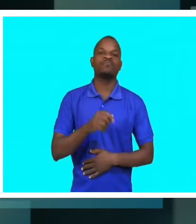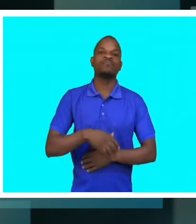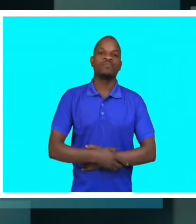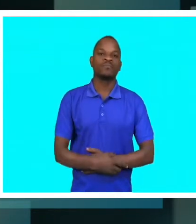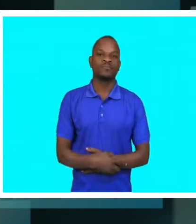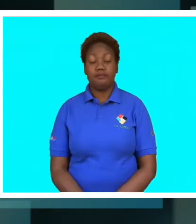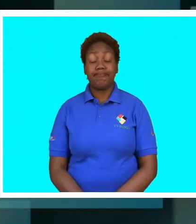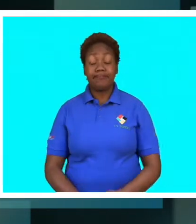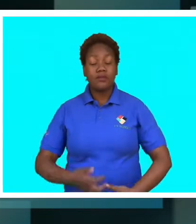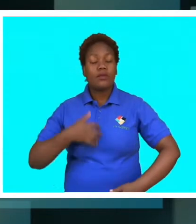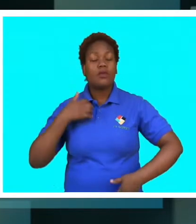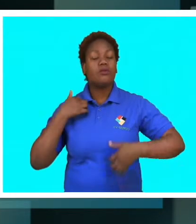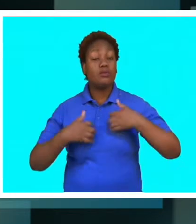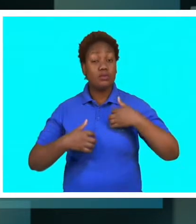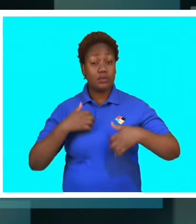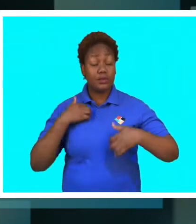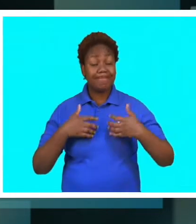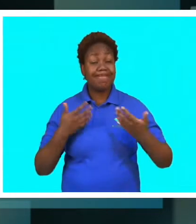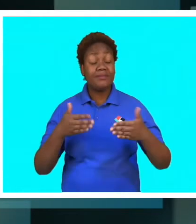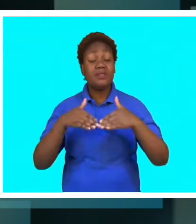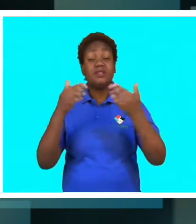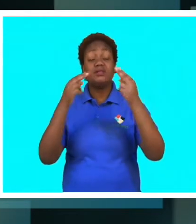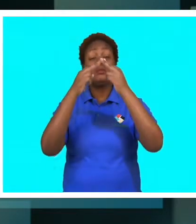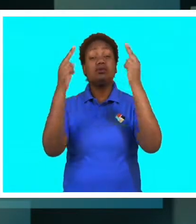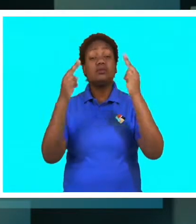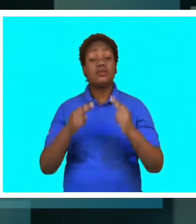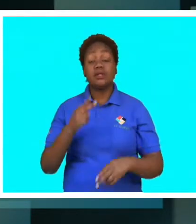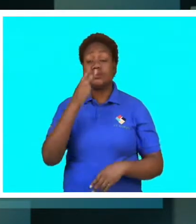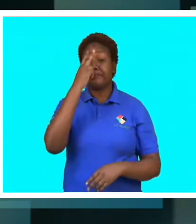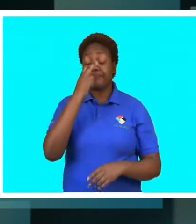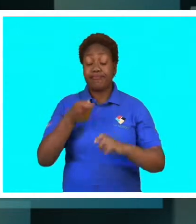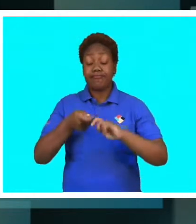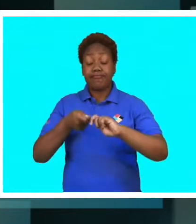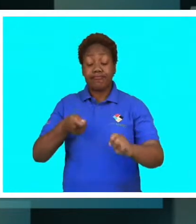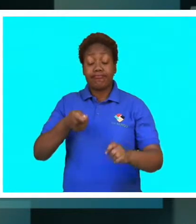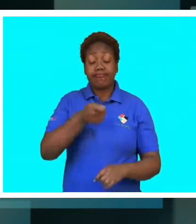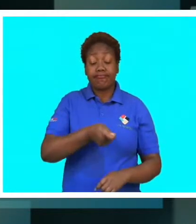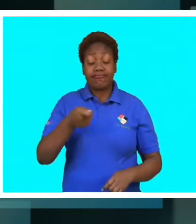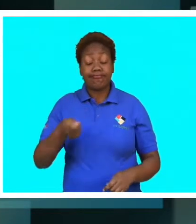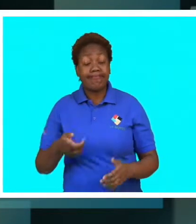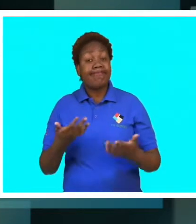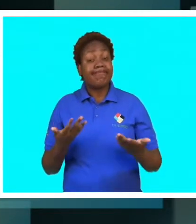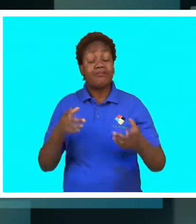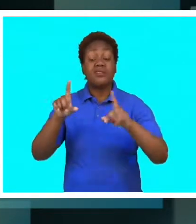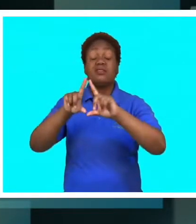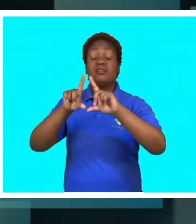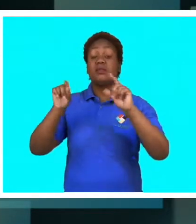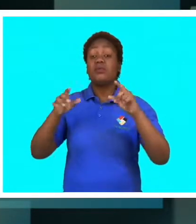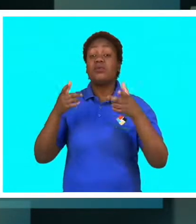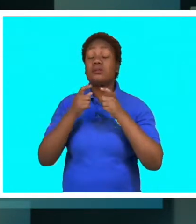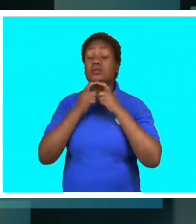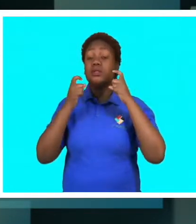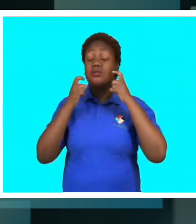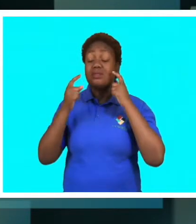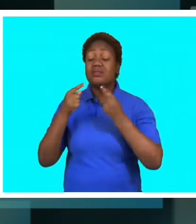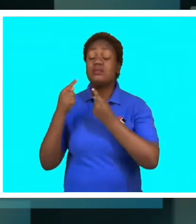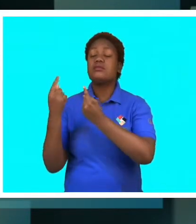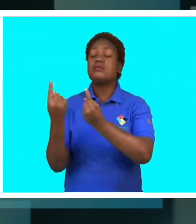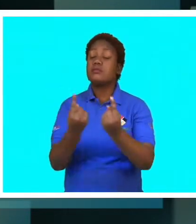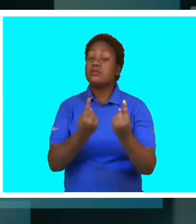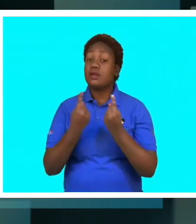elevados custos. Esta petição foi feita durante a celebração do Dia Internacional da Bengala Branca. Um